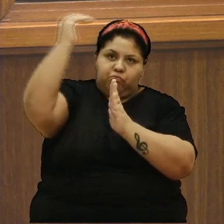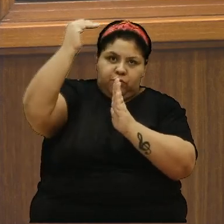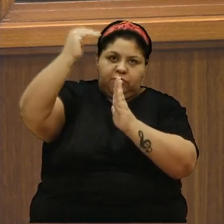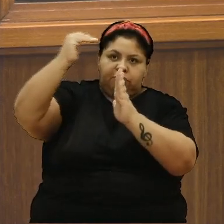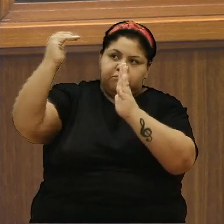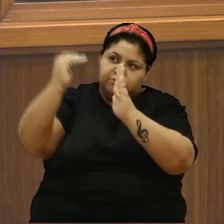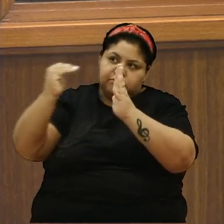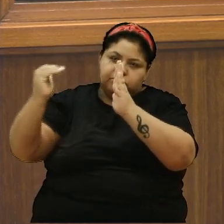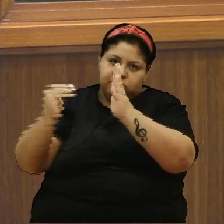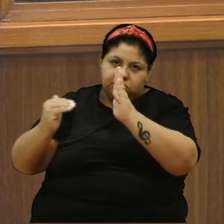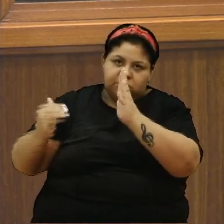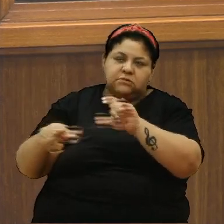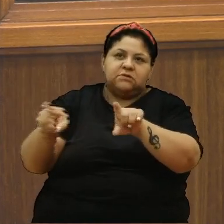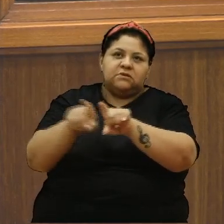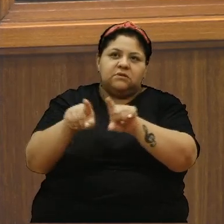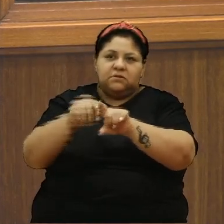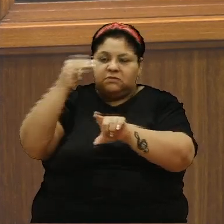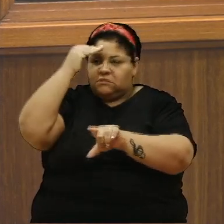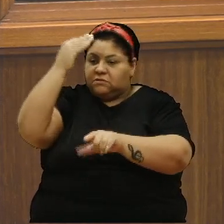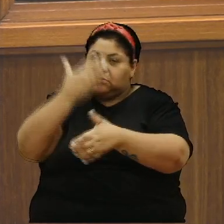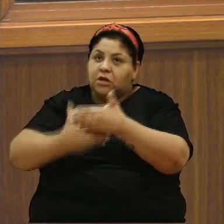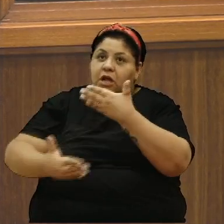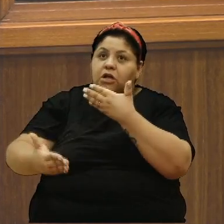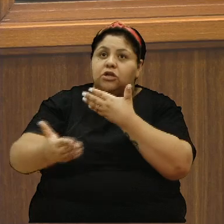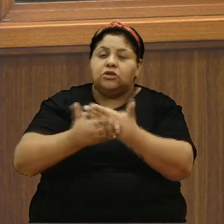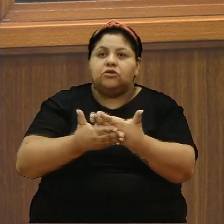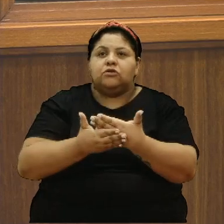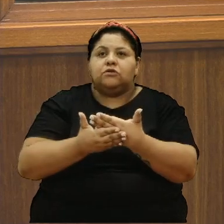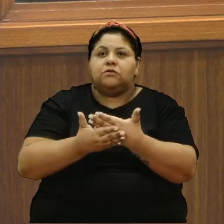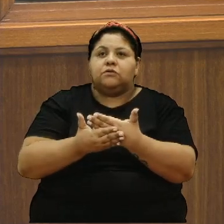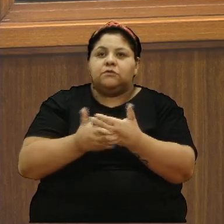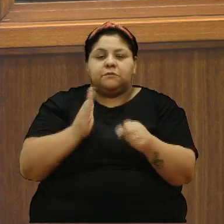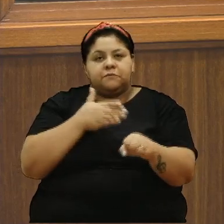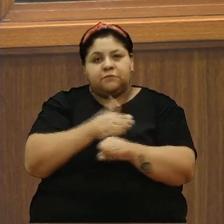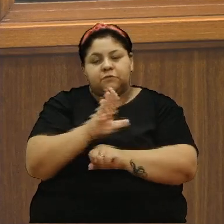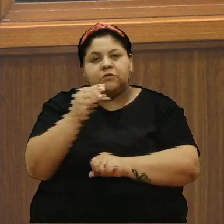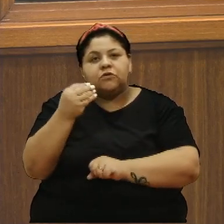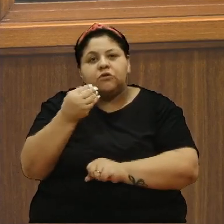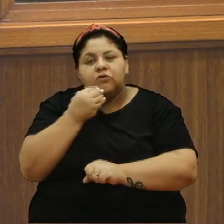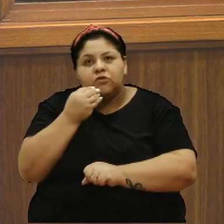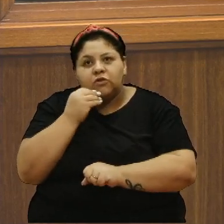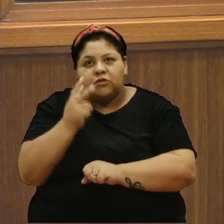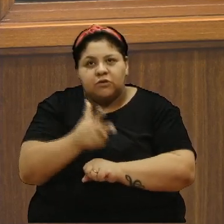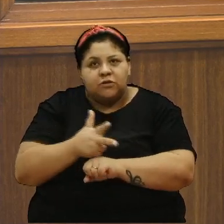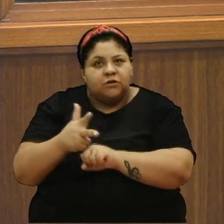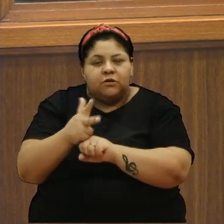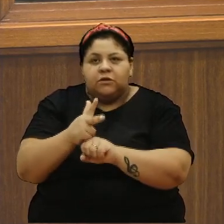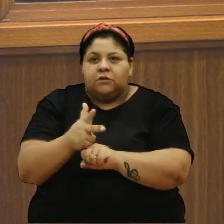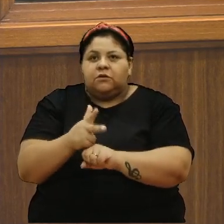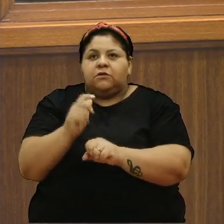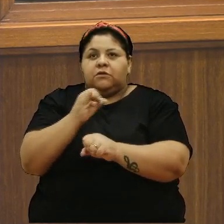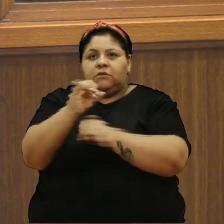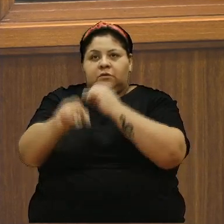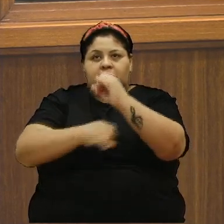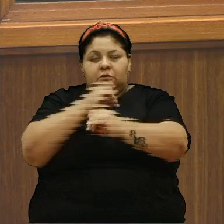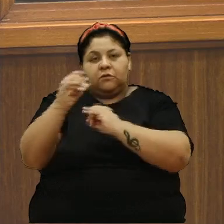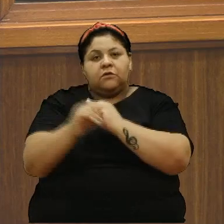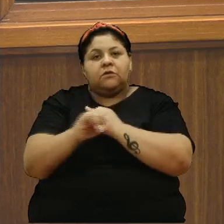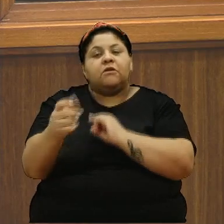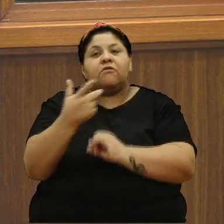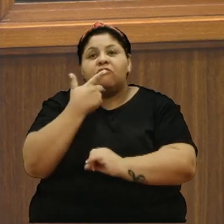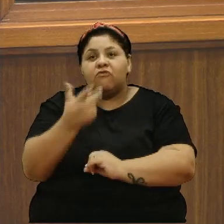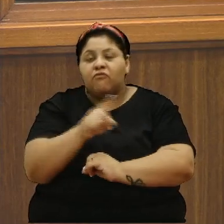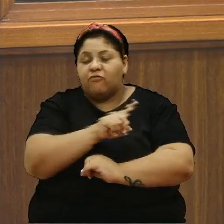de respeito a todas as partes. Então, com certeza, um vídeo na internet, que eu volto a dizer,